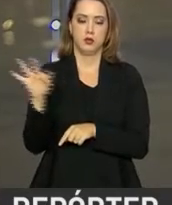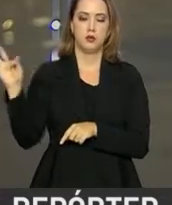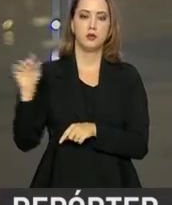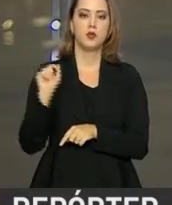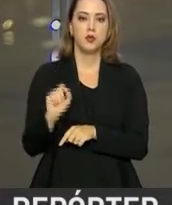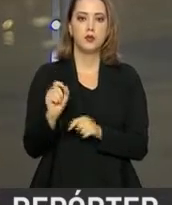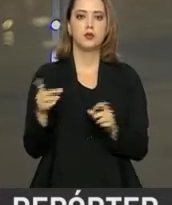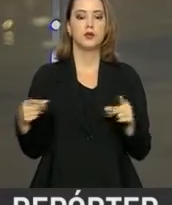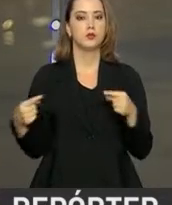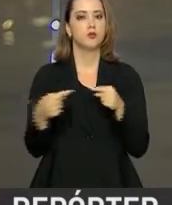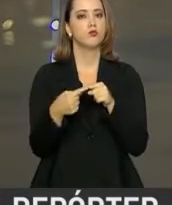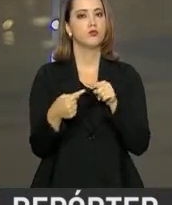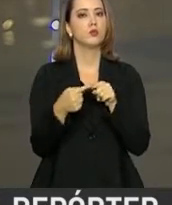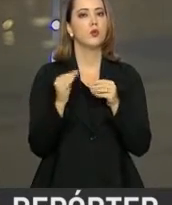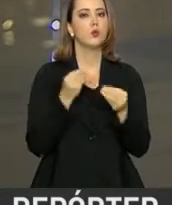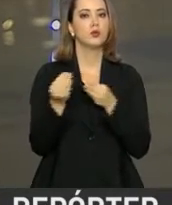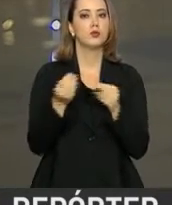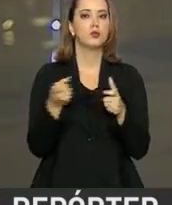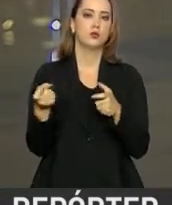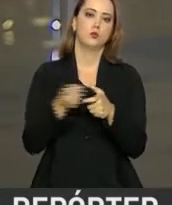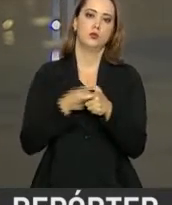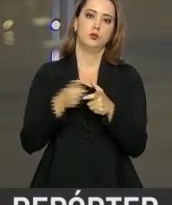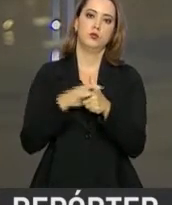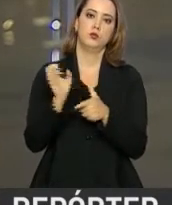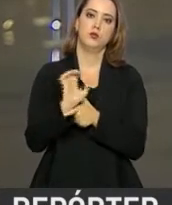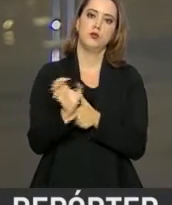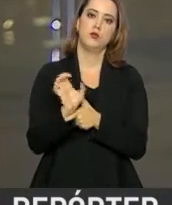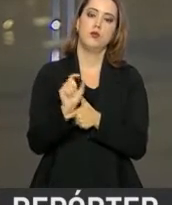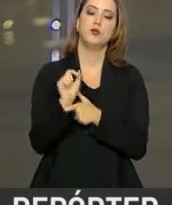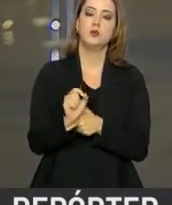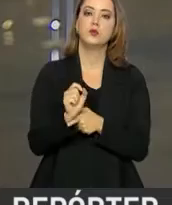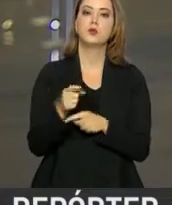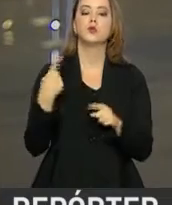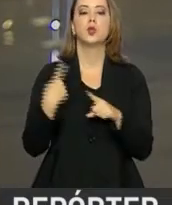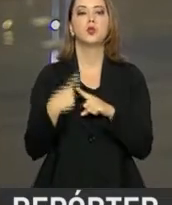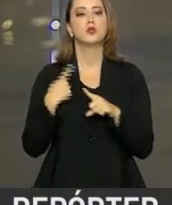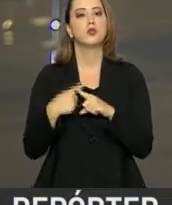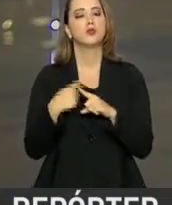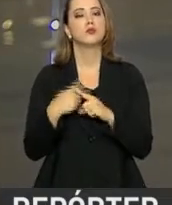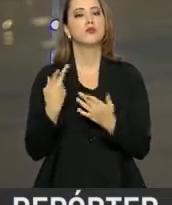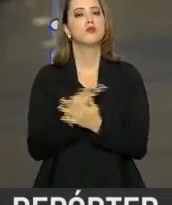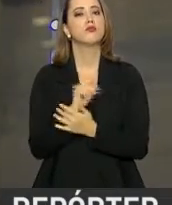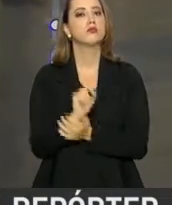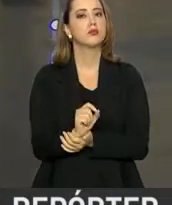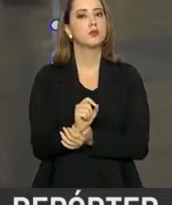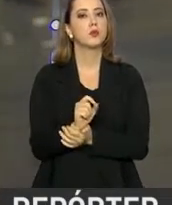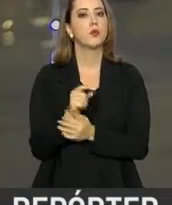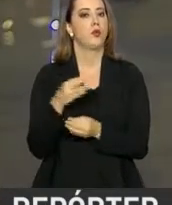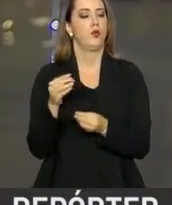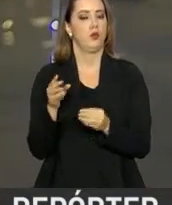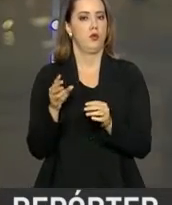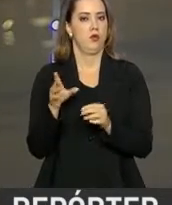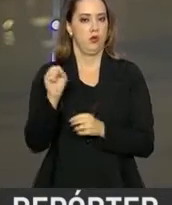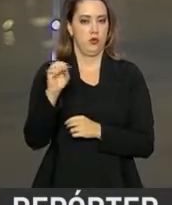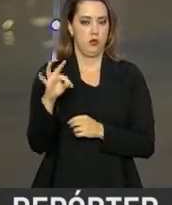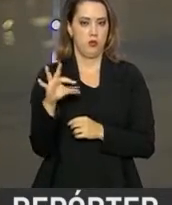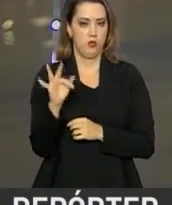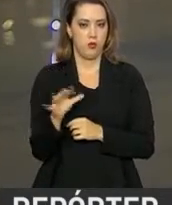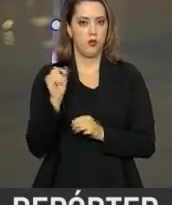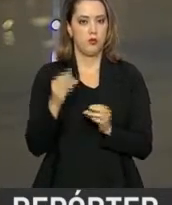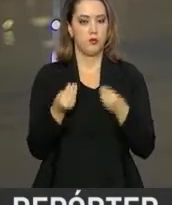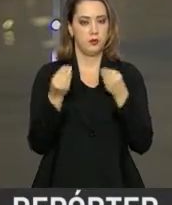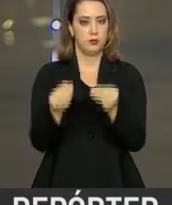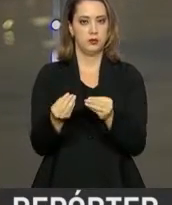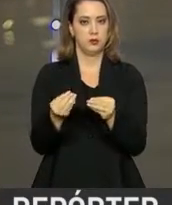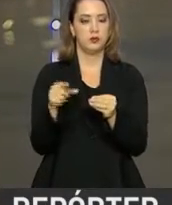da dívida dos estados isso ocorreu porque o supremo tribunal federal concedeu no primeiro semestre deste ano